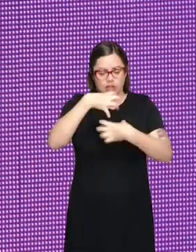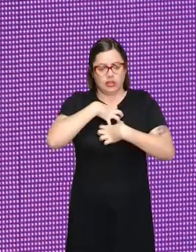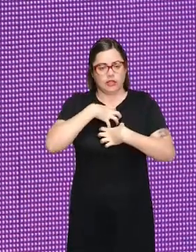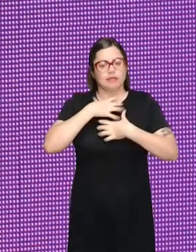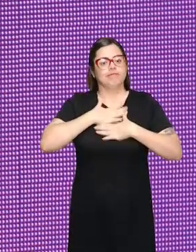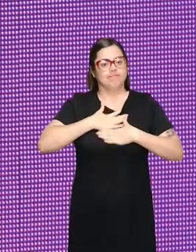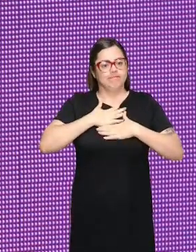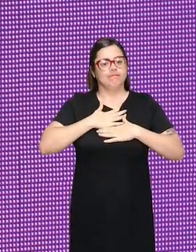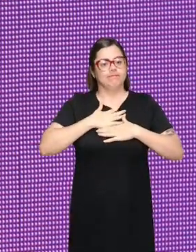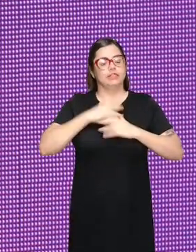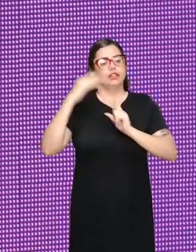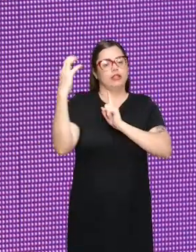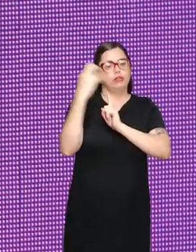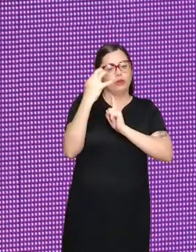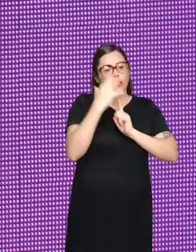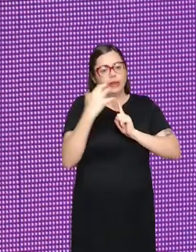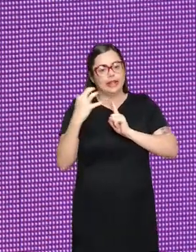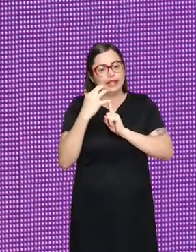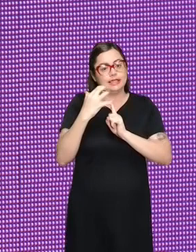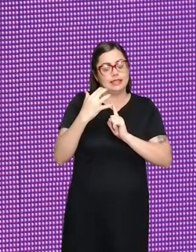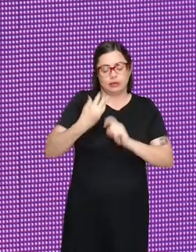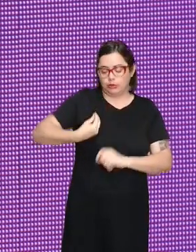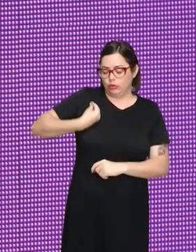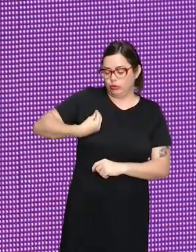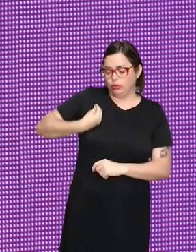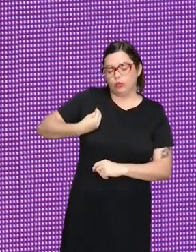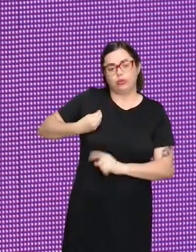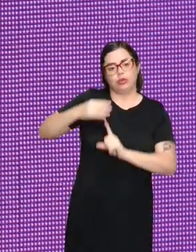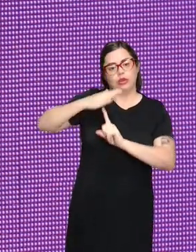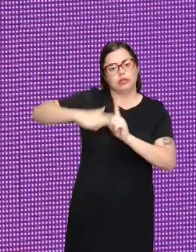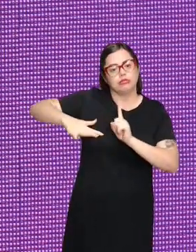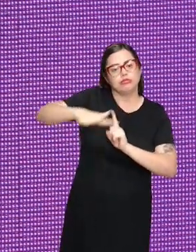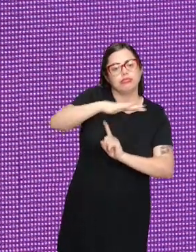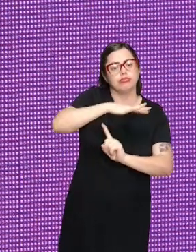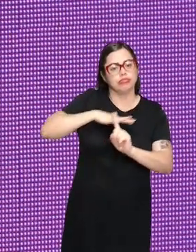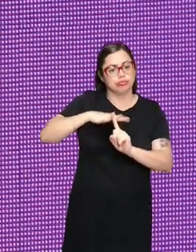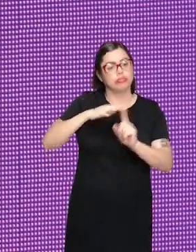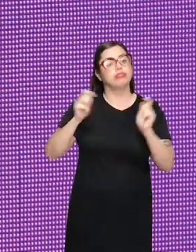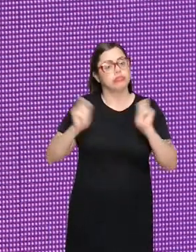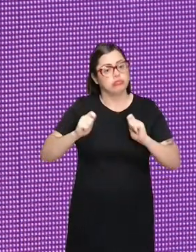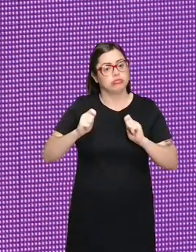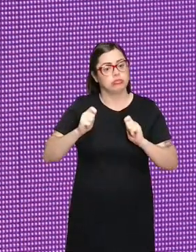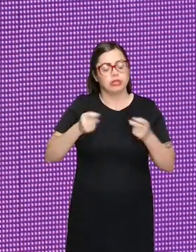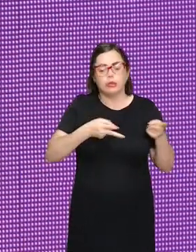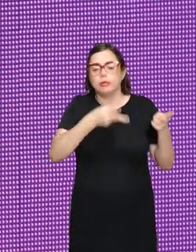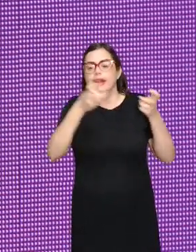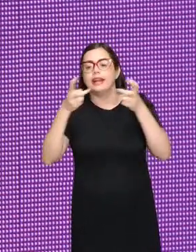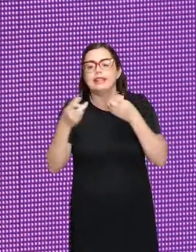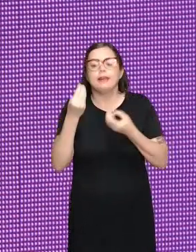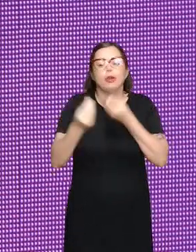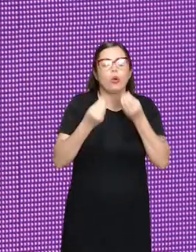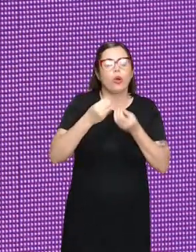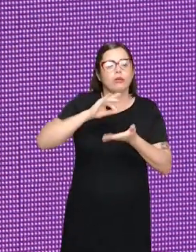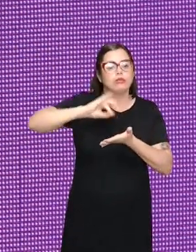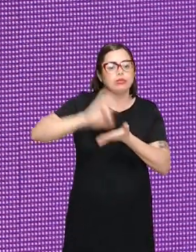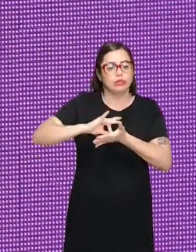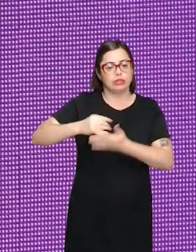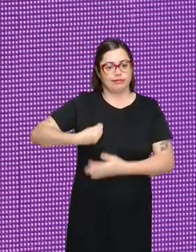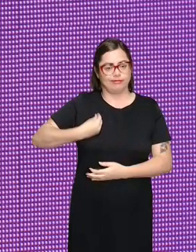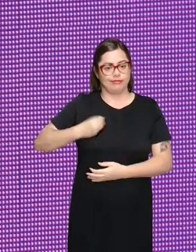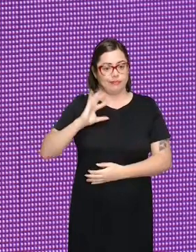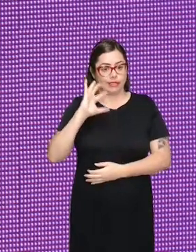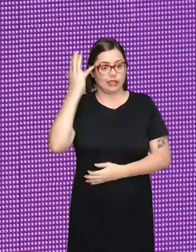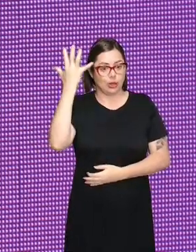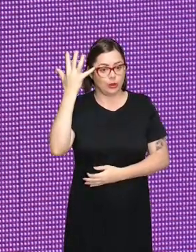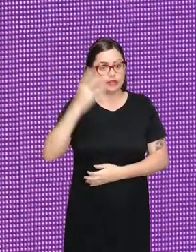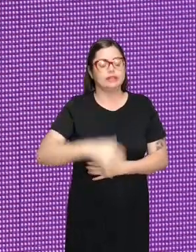da realidade, né, ao nosso entorno, né, da nossa percepção da realidade. E quando a internet surgiu, ela parecia ser